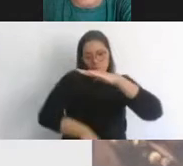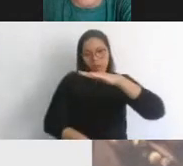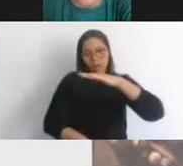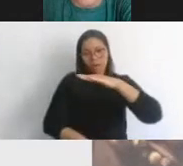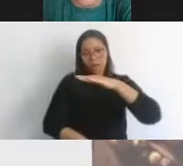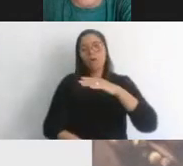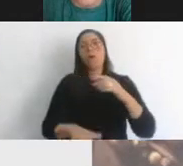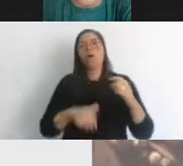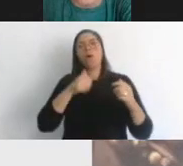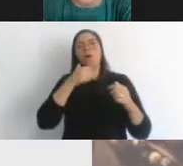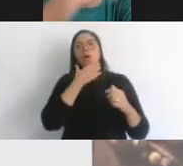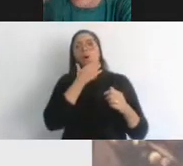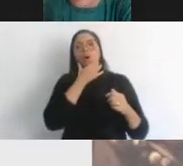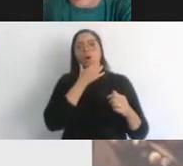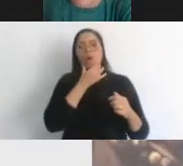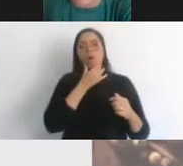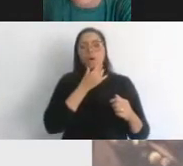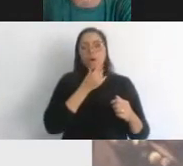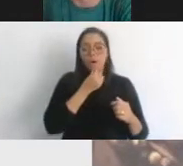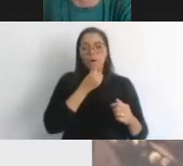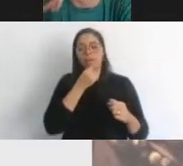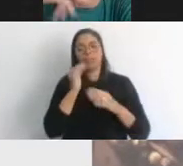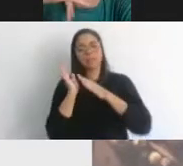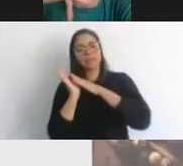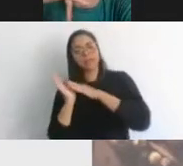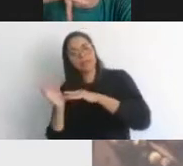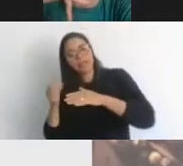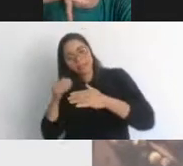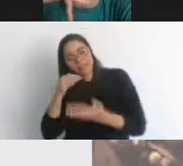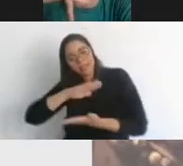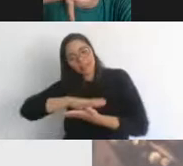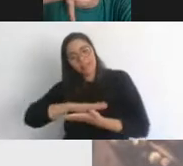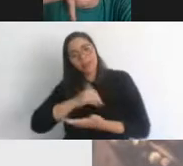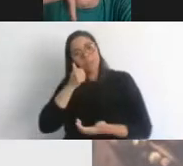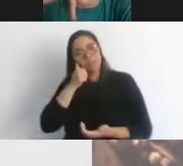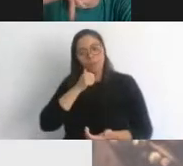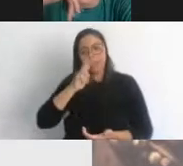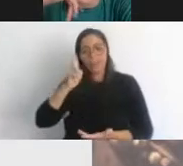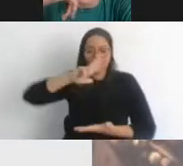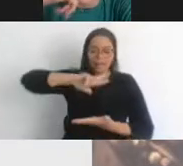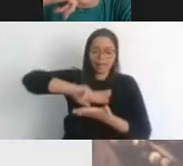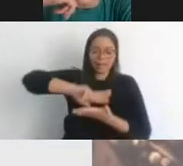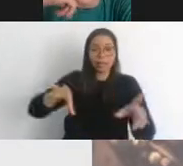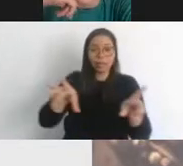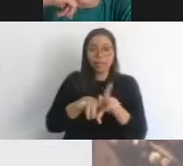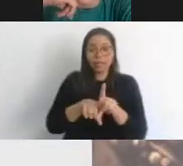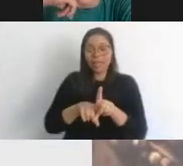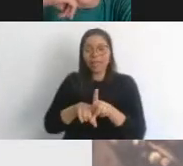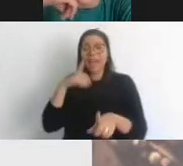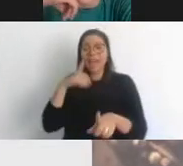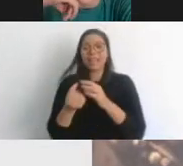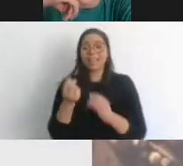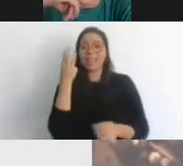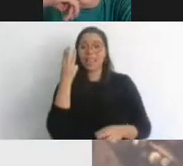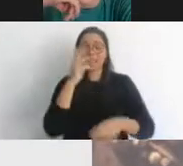mulheres são deitadas em posição de imobilidade São atravessam três meses em alguns momentos desses meses de viagem